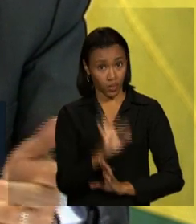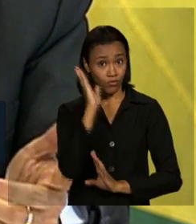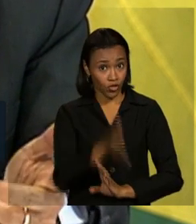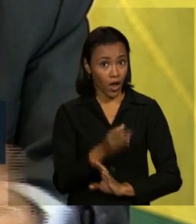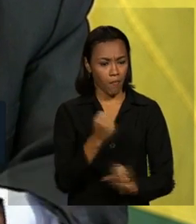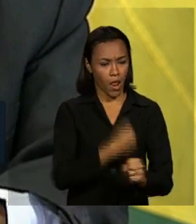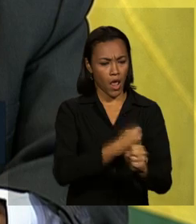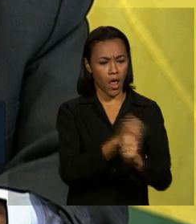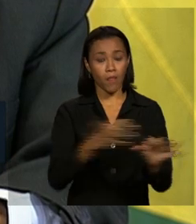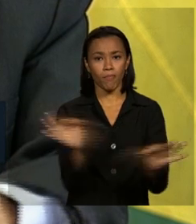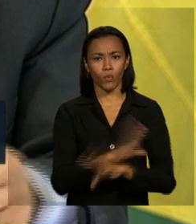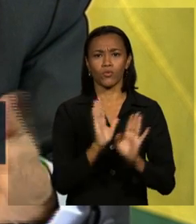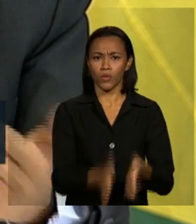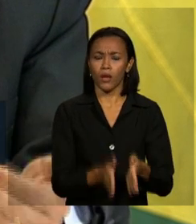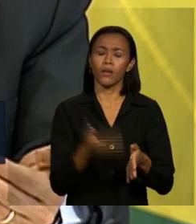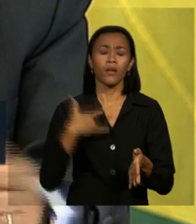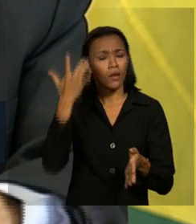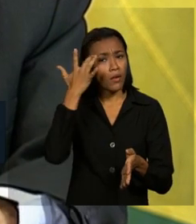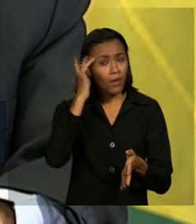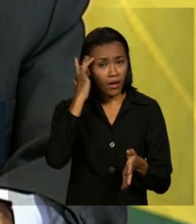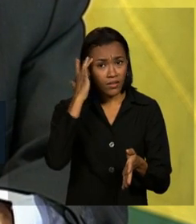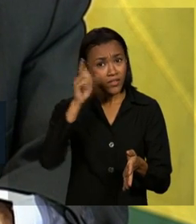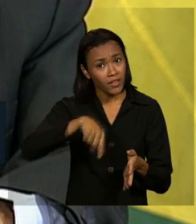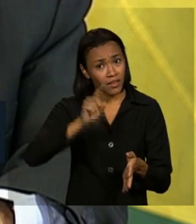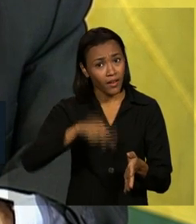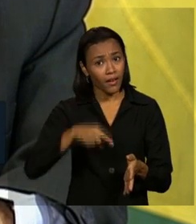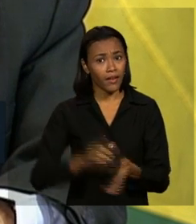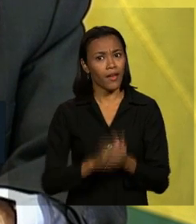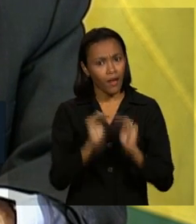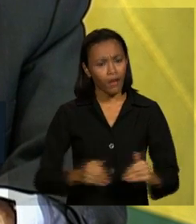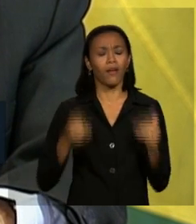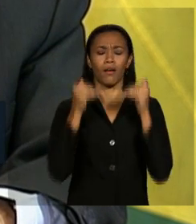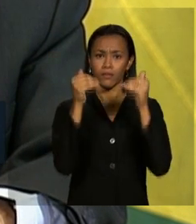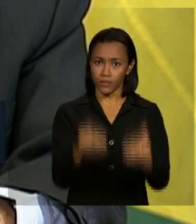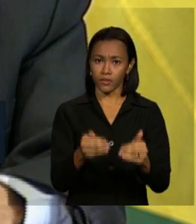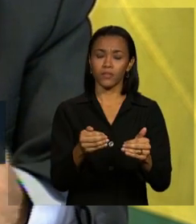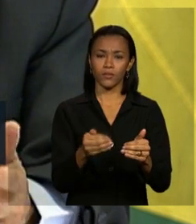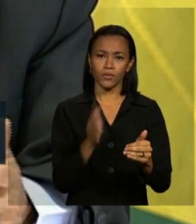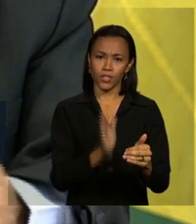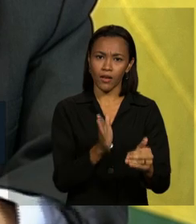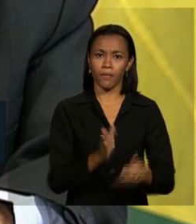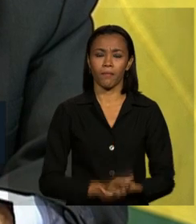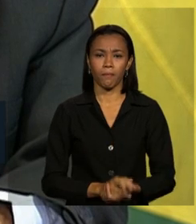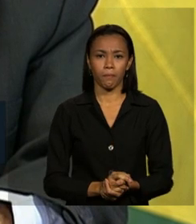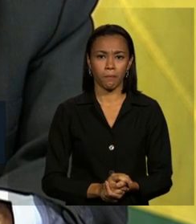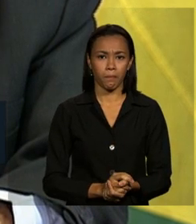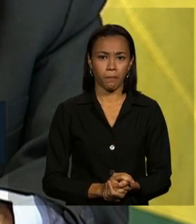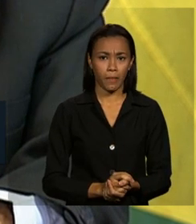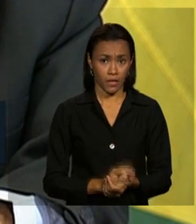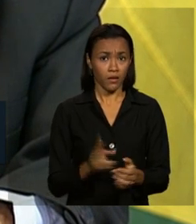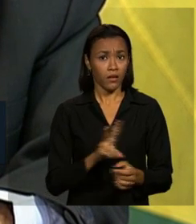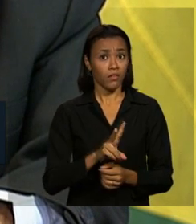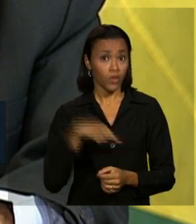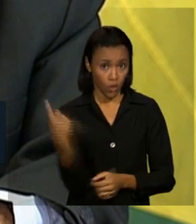resolvida então eu eu acho que isso são aspectos de avanço eh e evidentemente Eh